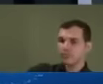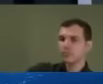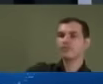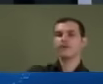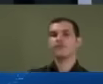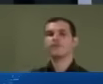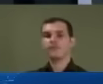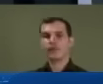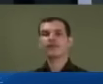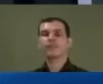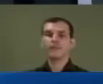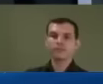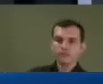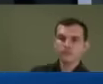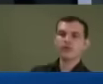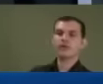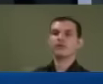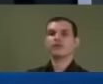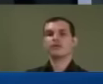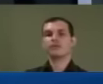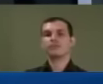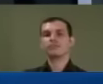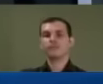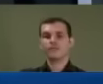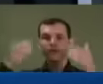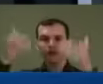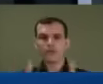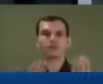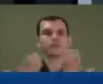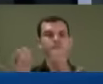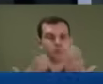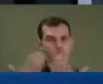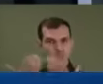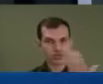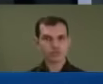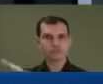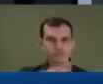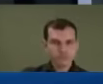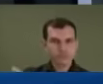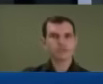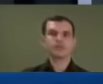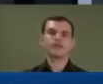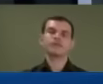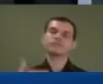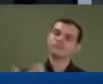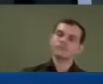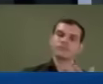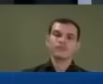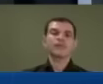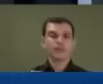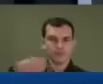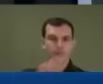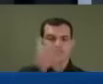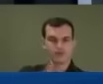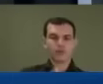de unidades de centro de atenção psicossocial, enfim. Mas aí, posteriormente,